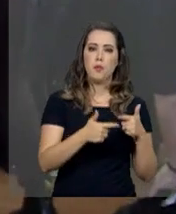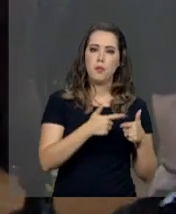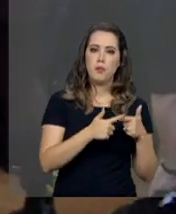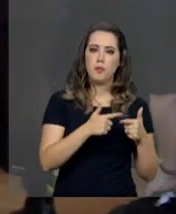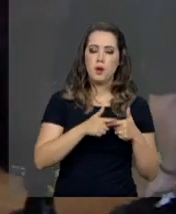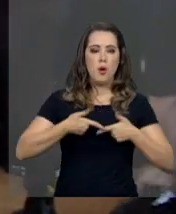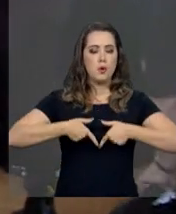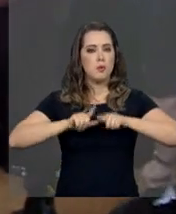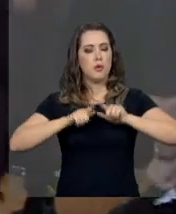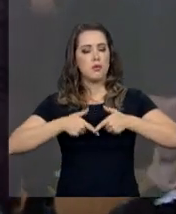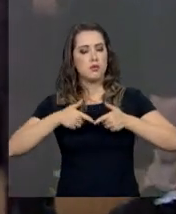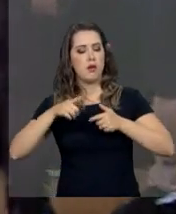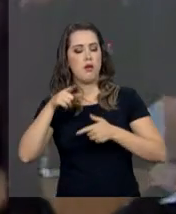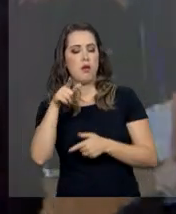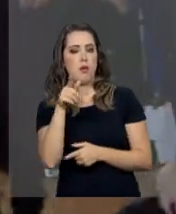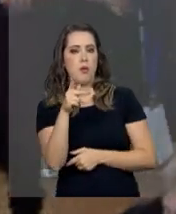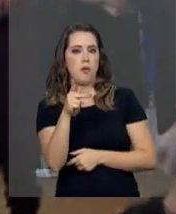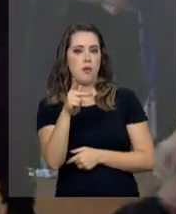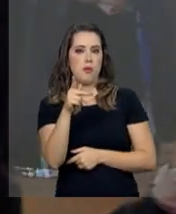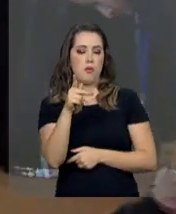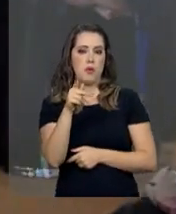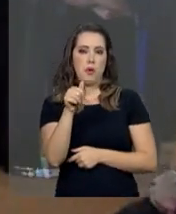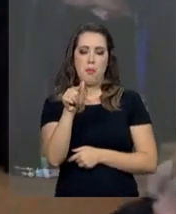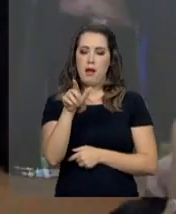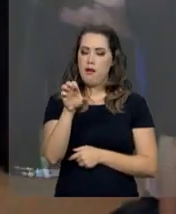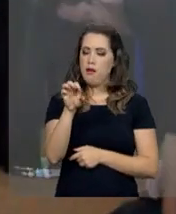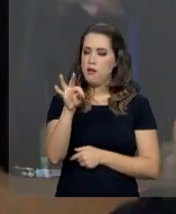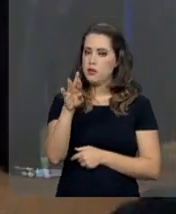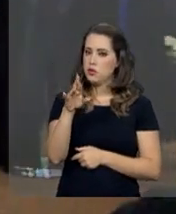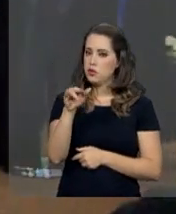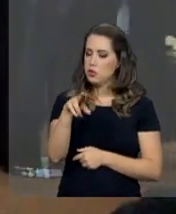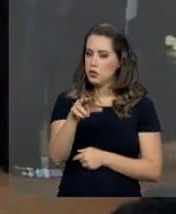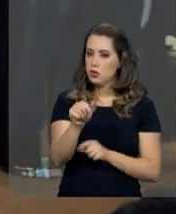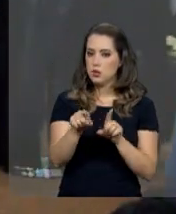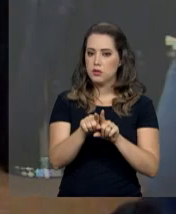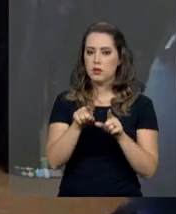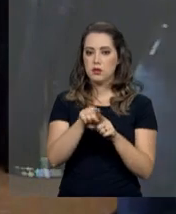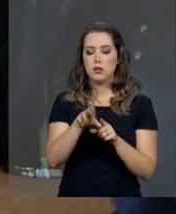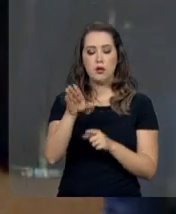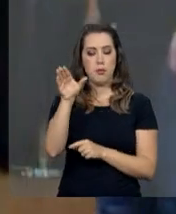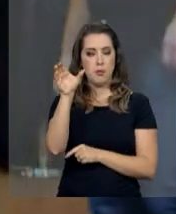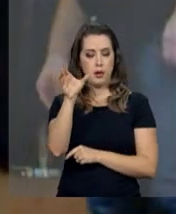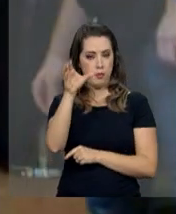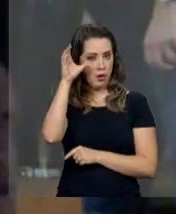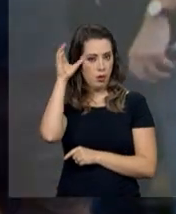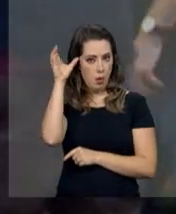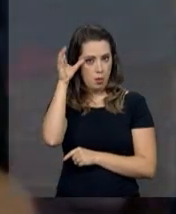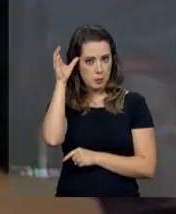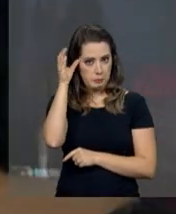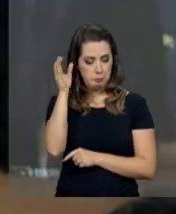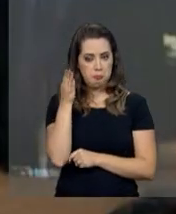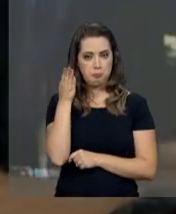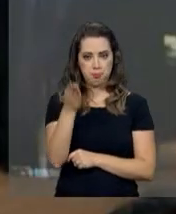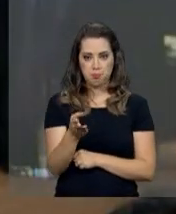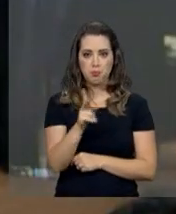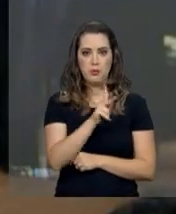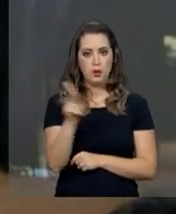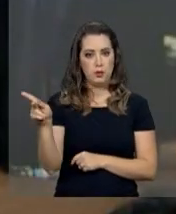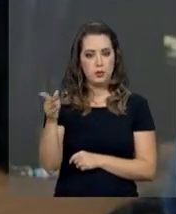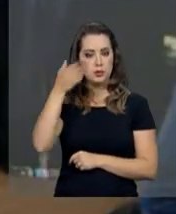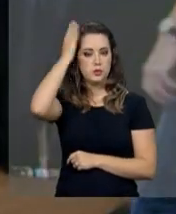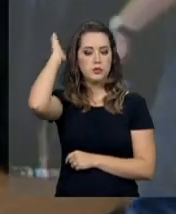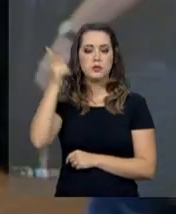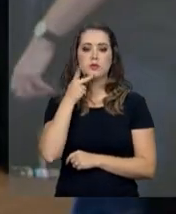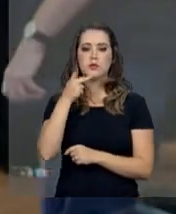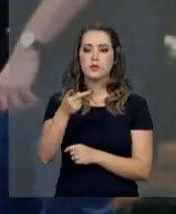e palestina e também a questão das coreias da península coreana e discurso entanto o presidente defendeu muito